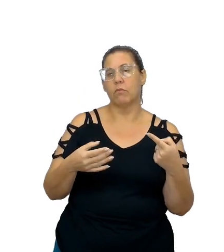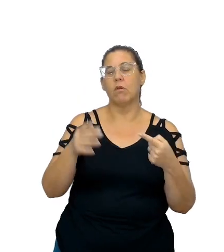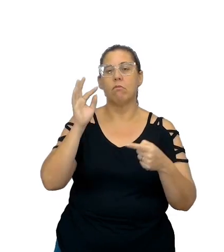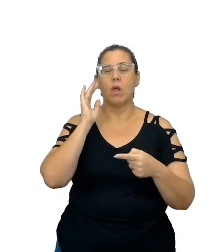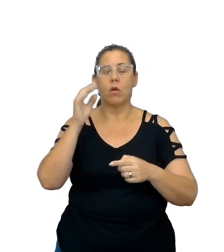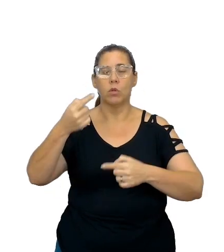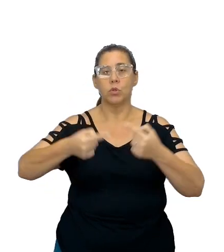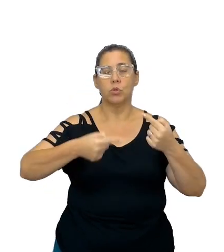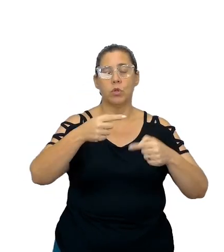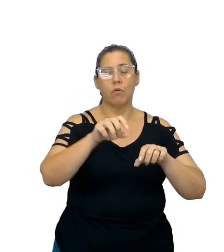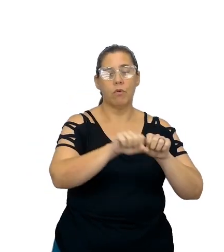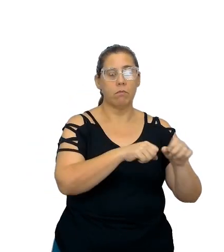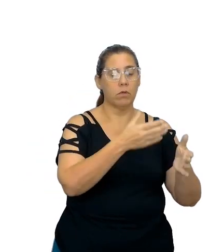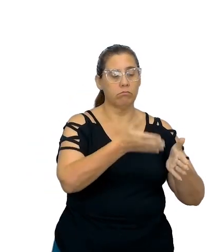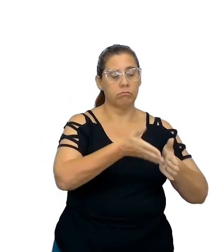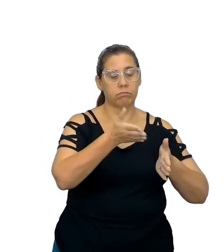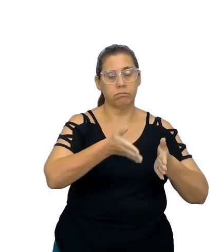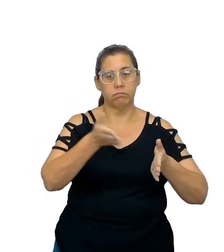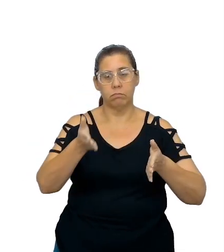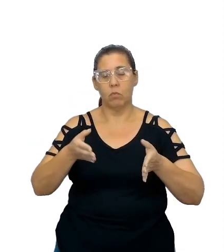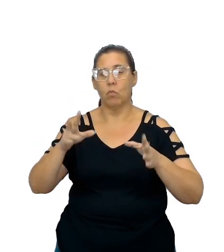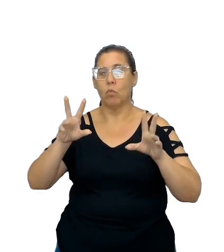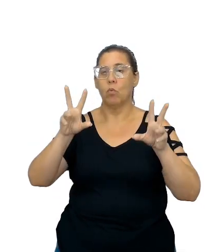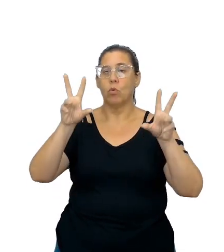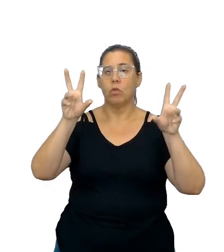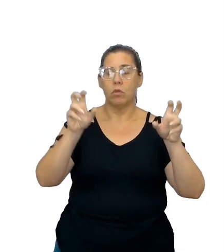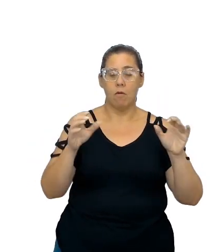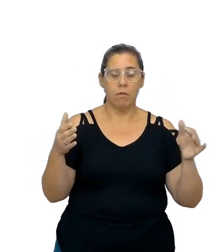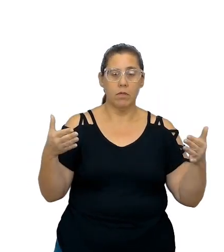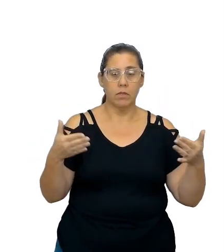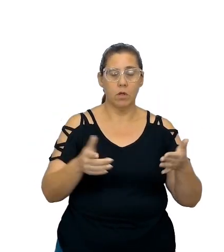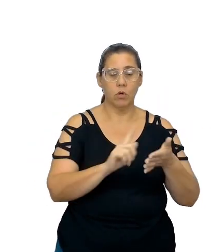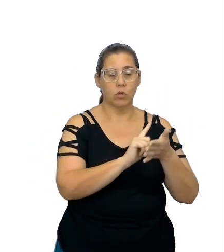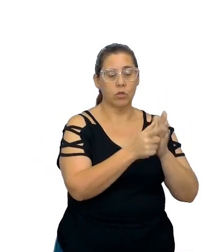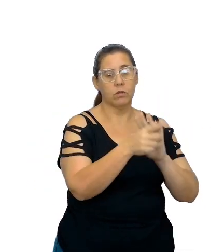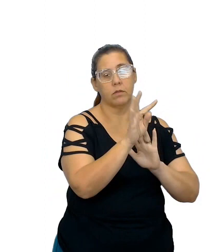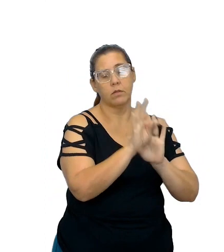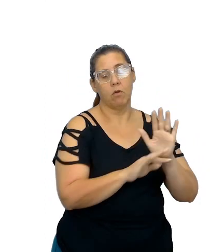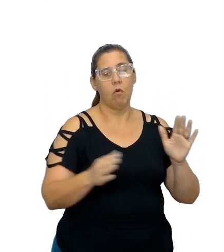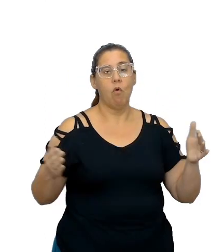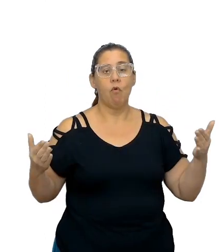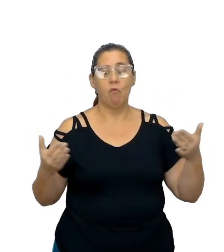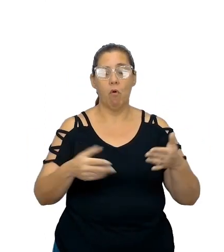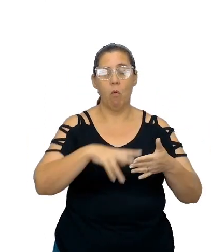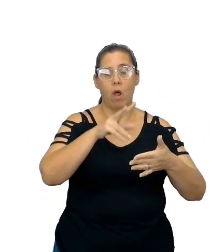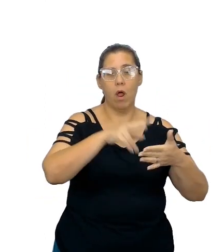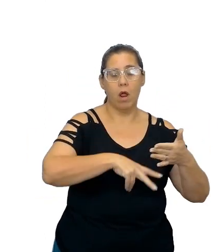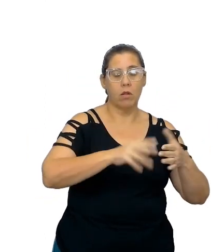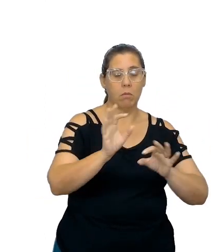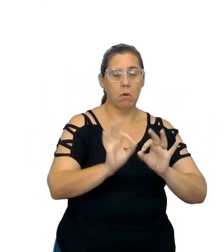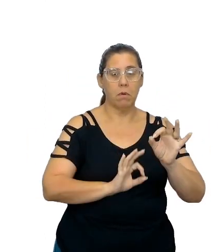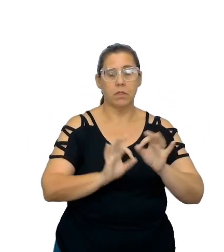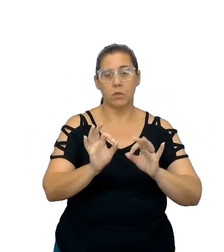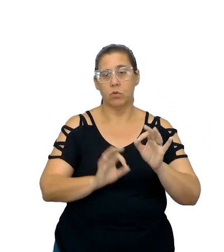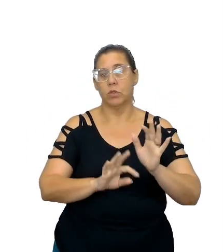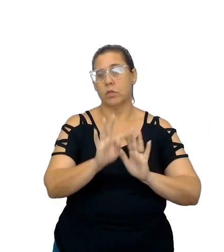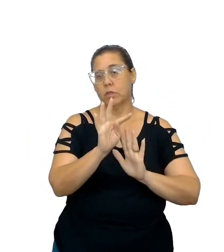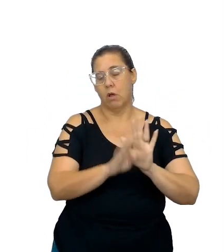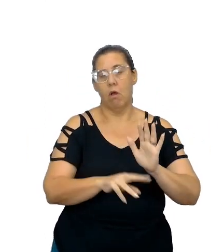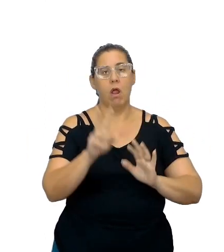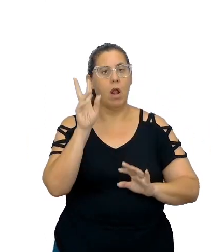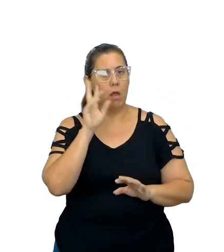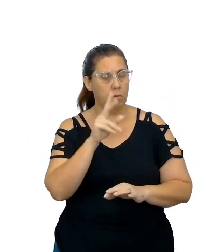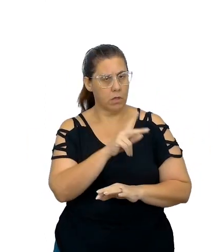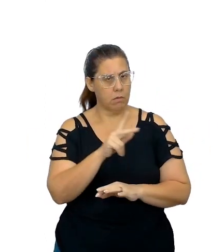discutidos na formação de etapa acerca do tema central gêneros textuais, com foco na leitura e na produção textual. Lembrando que a